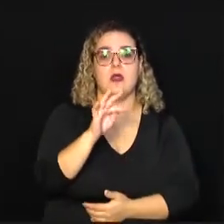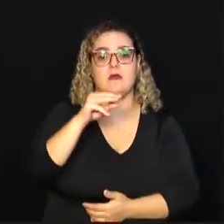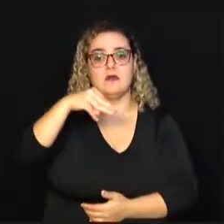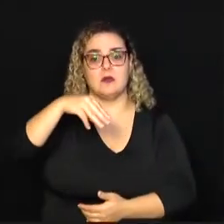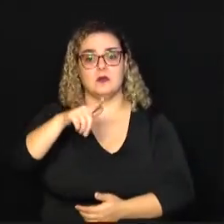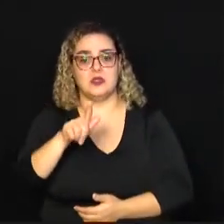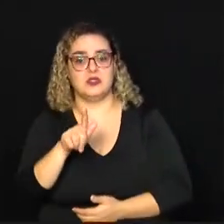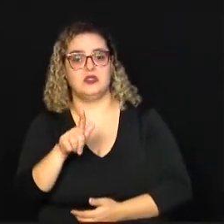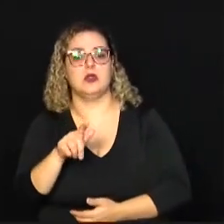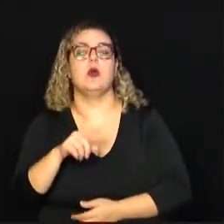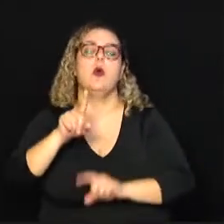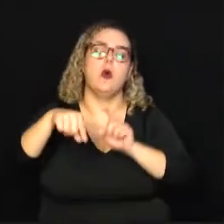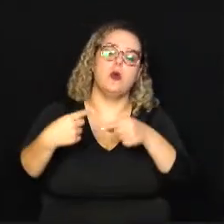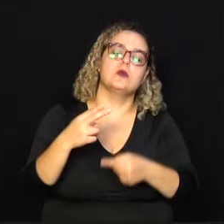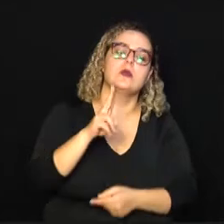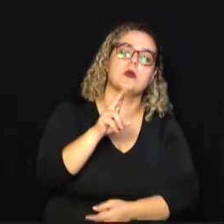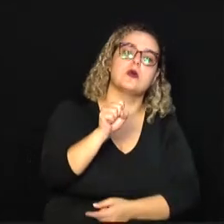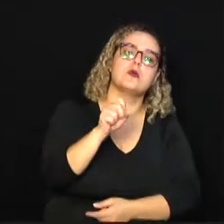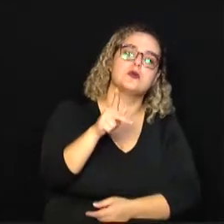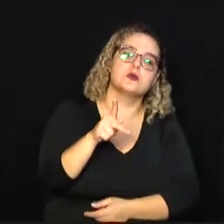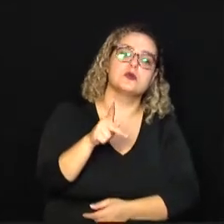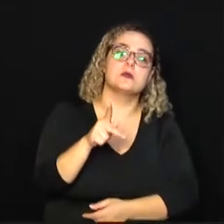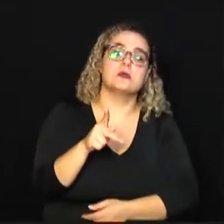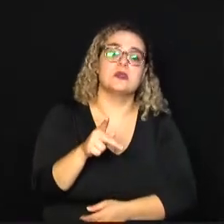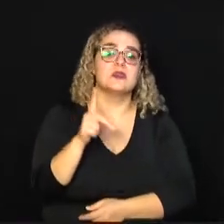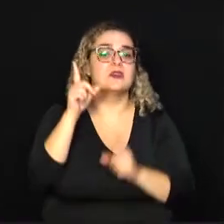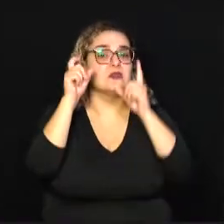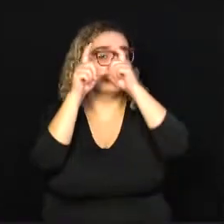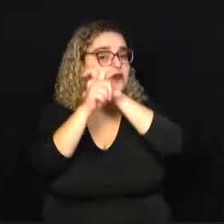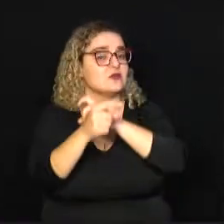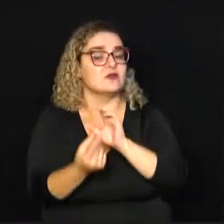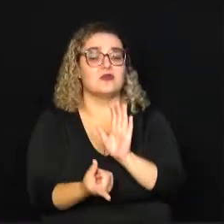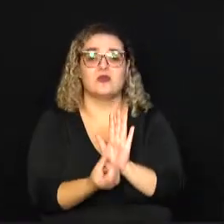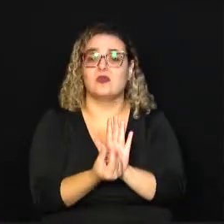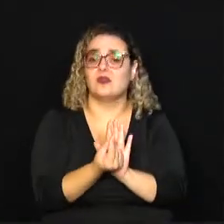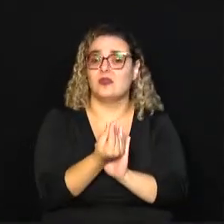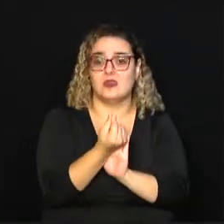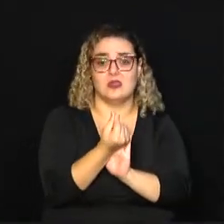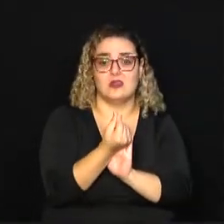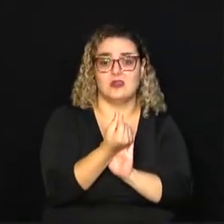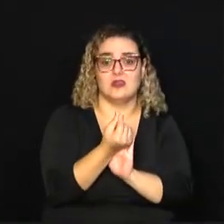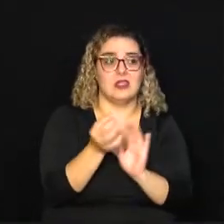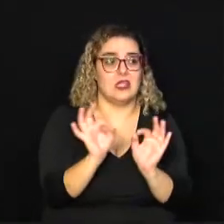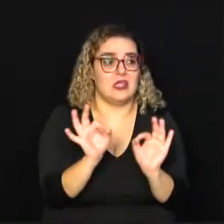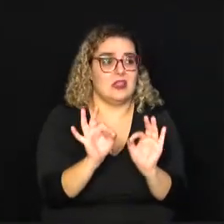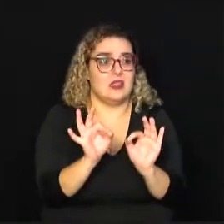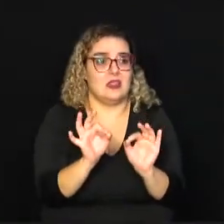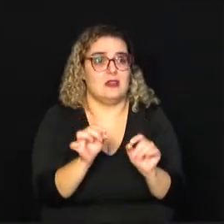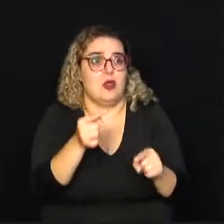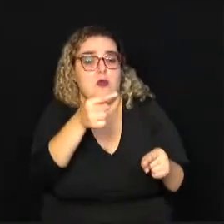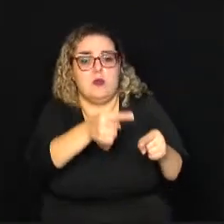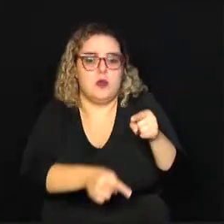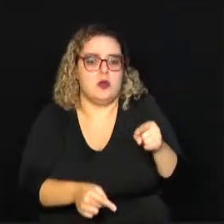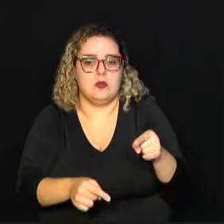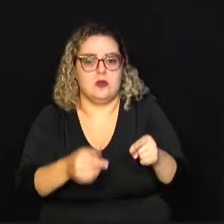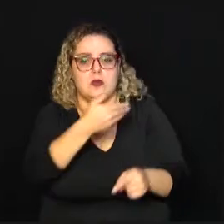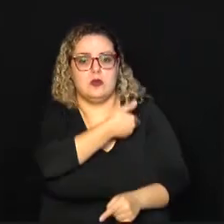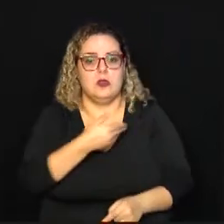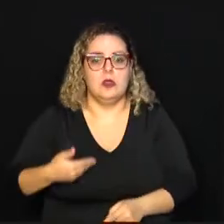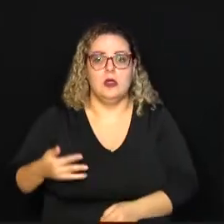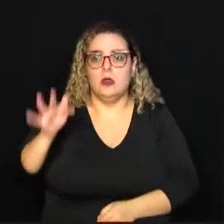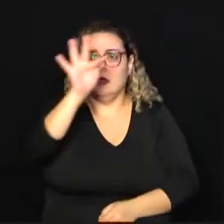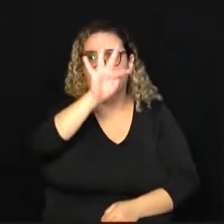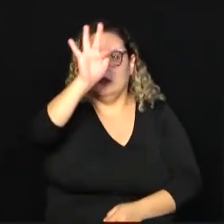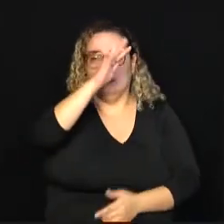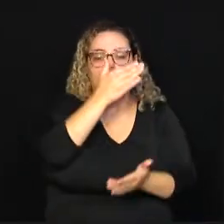que estão tendo dificuldade para levantar valores que não são valores nada proibitivos para o governo federal financiar, da